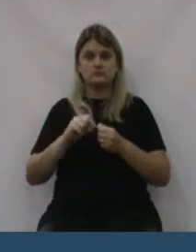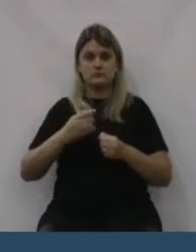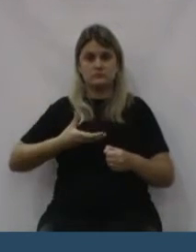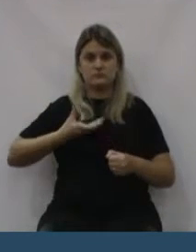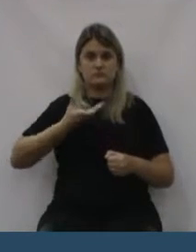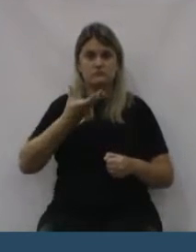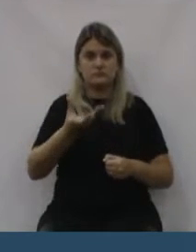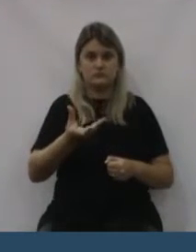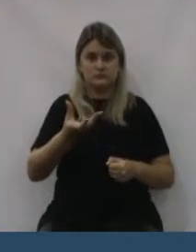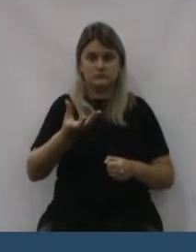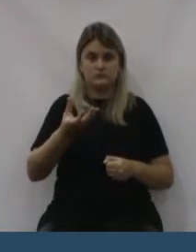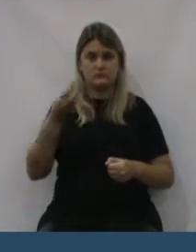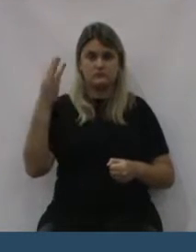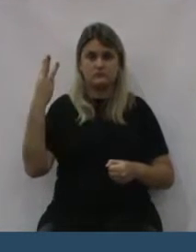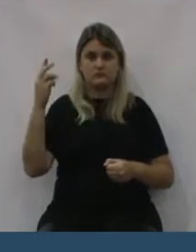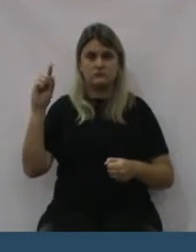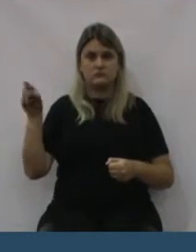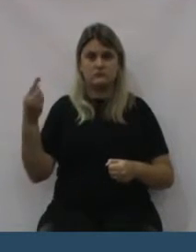pequena empresa